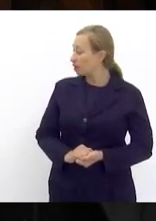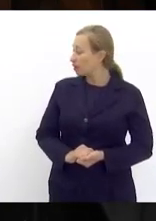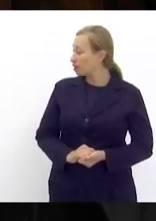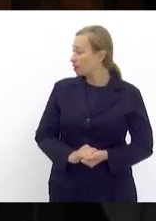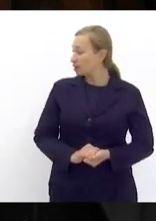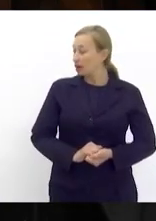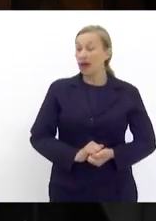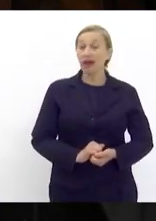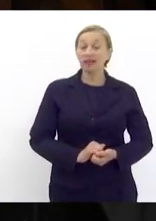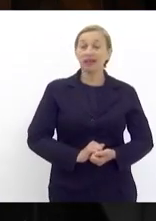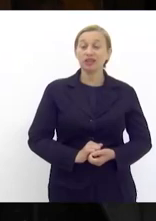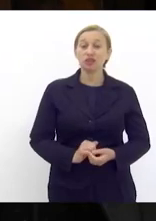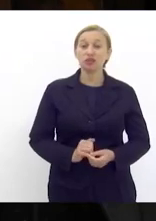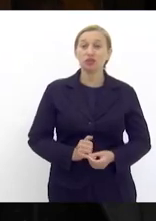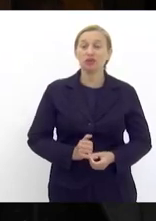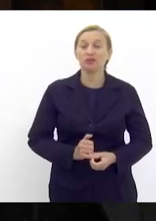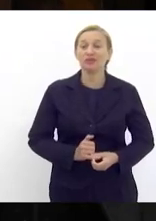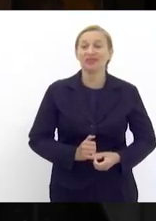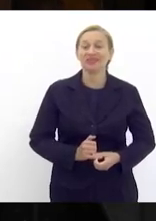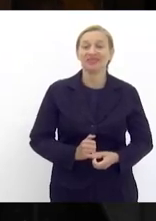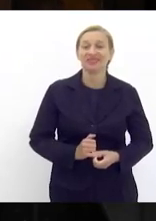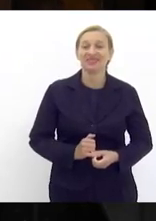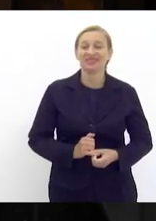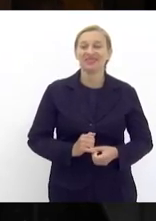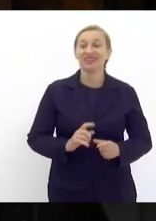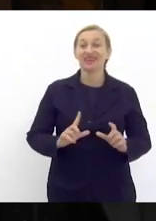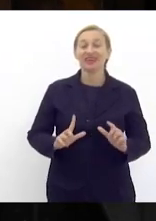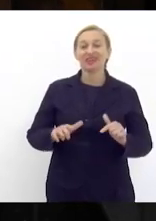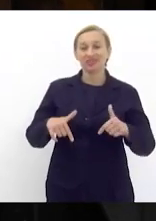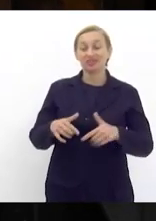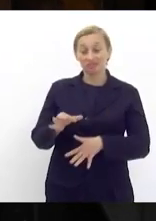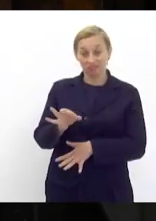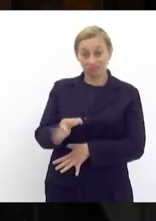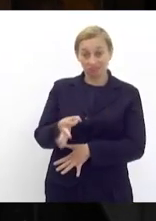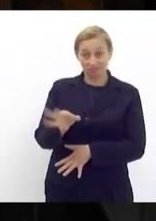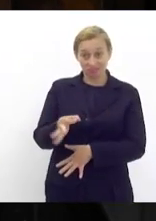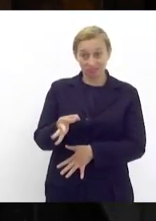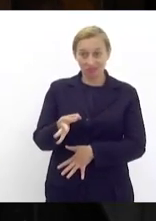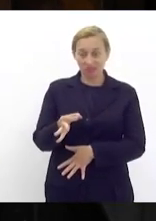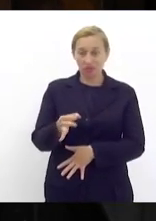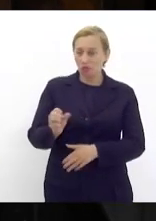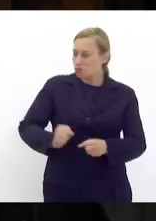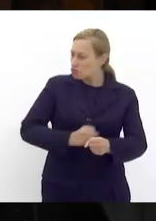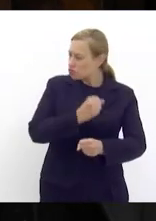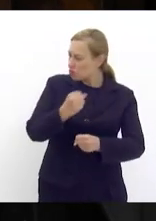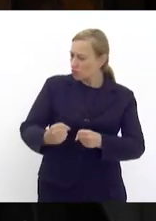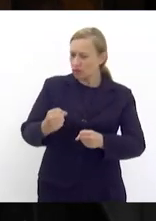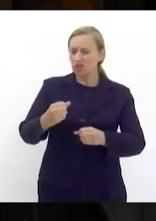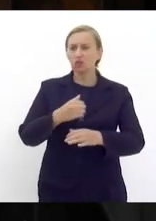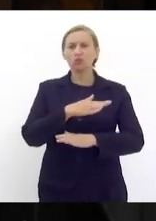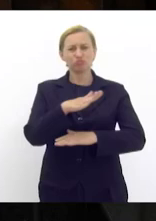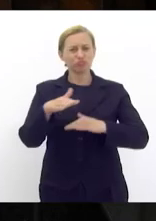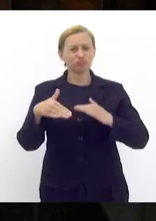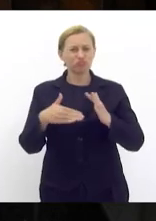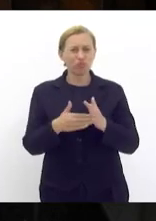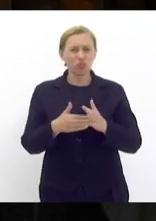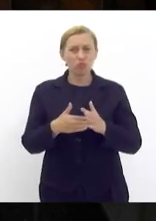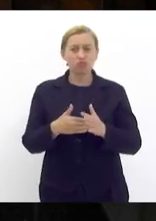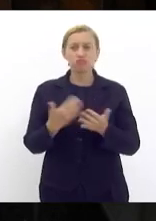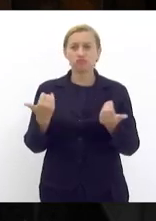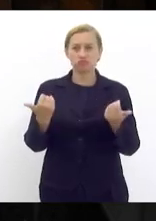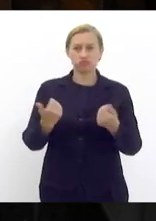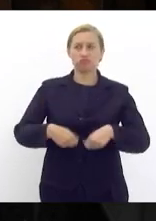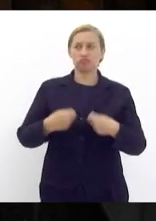saber que ações, de fato, os poderes como um todo devem